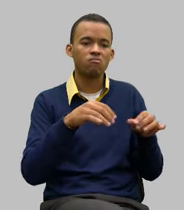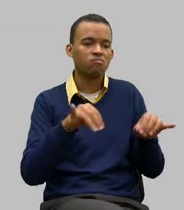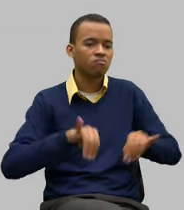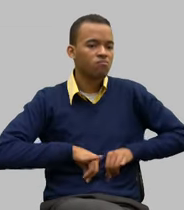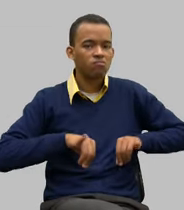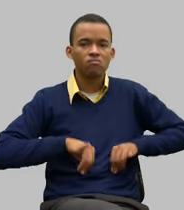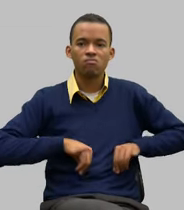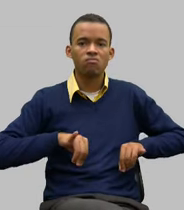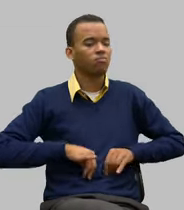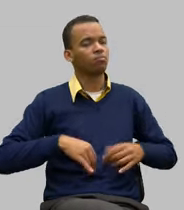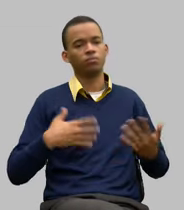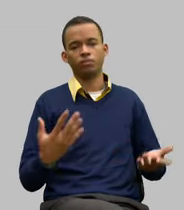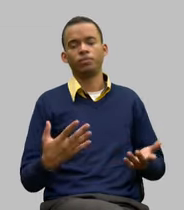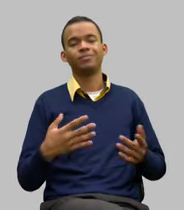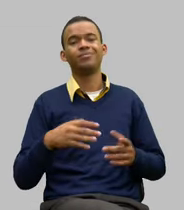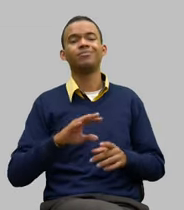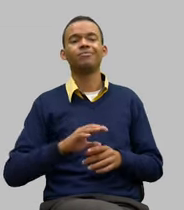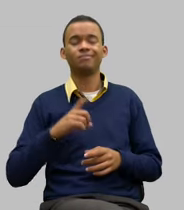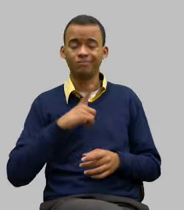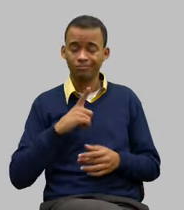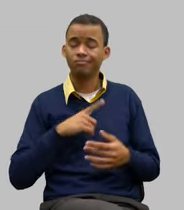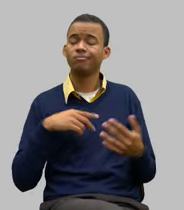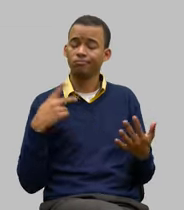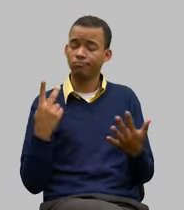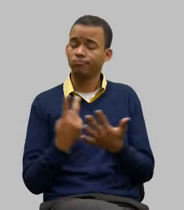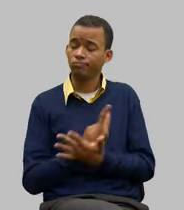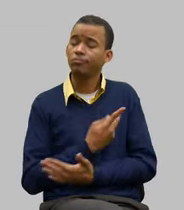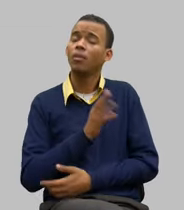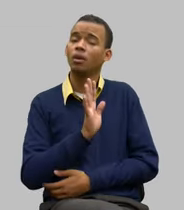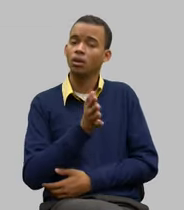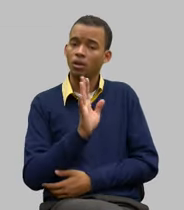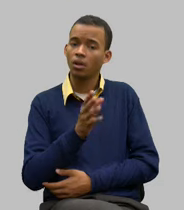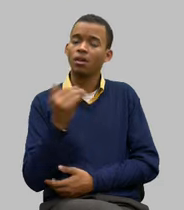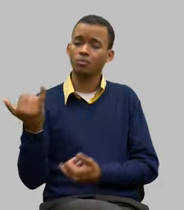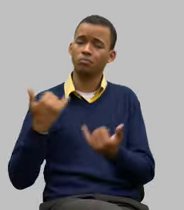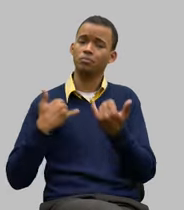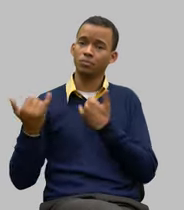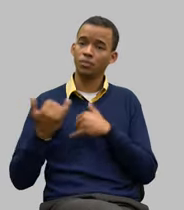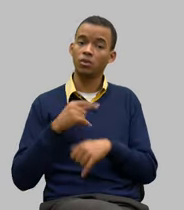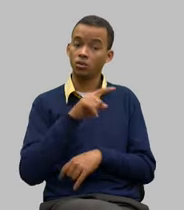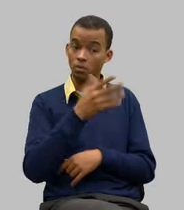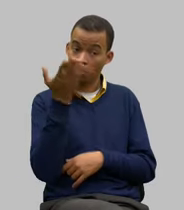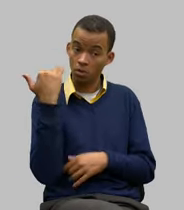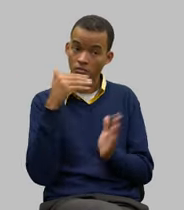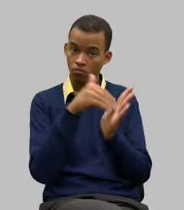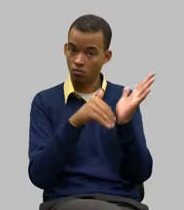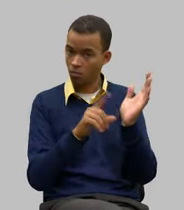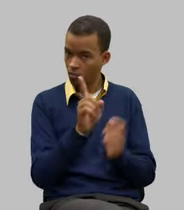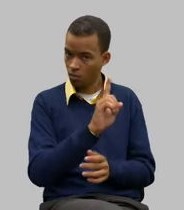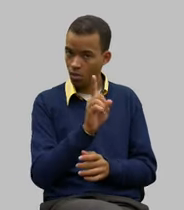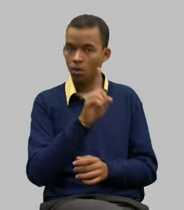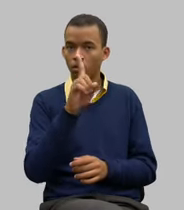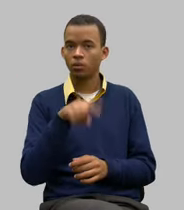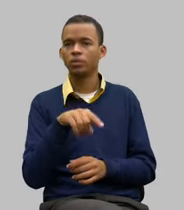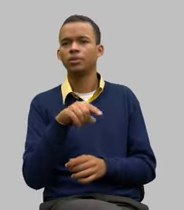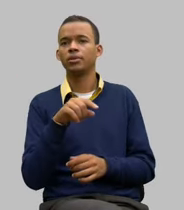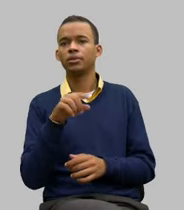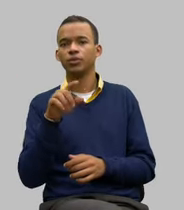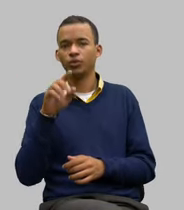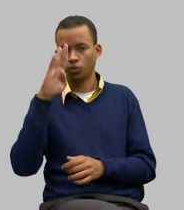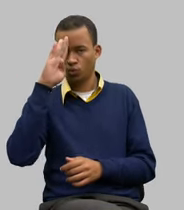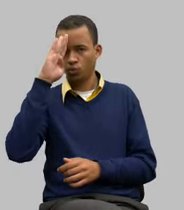ah acontece e eu tô registrando o que acontece nós tivemos uma audiência aqui O senhor não era secretário era ainda o general